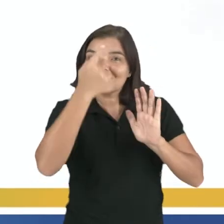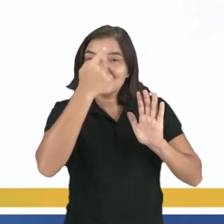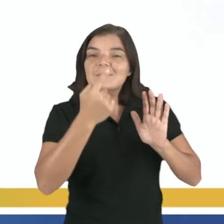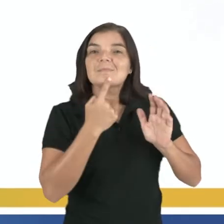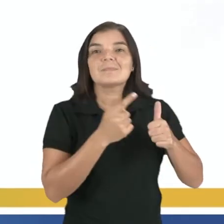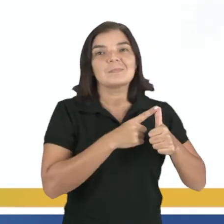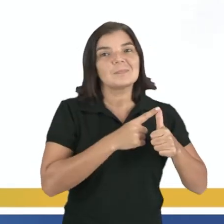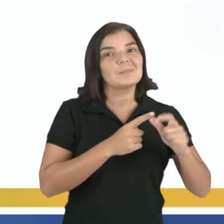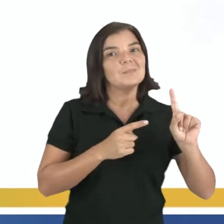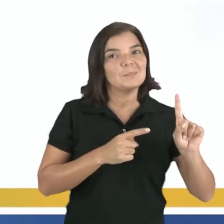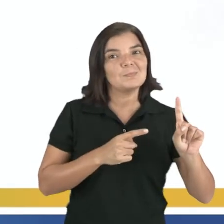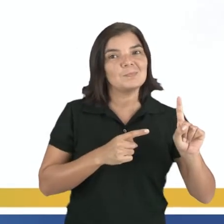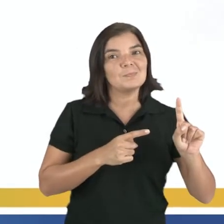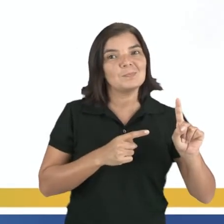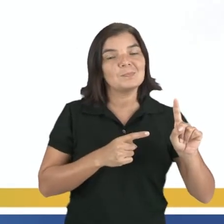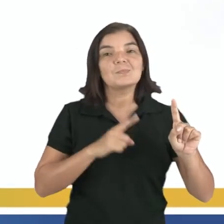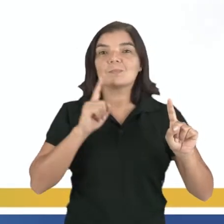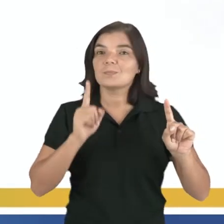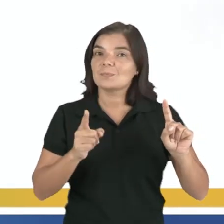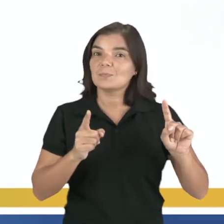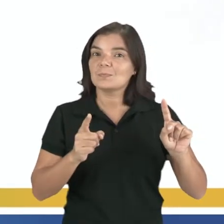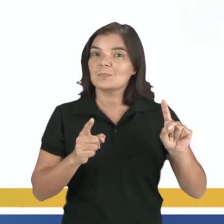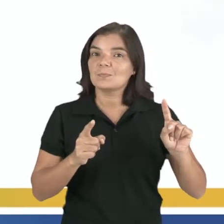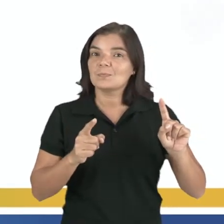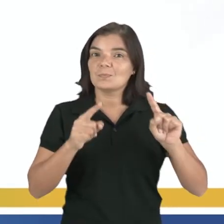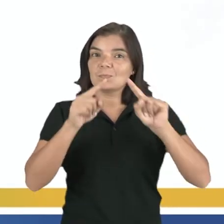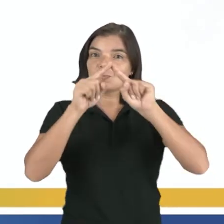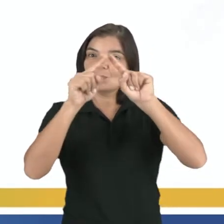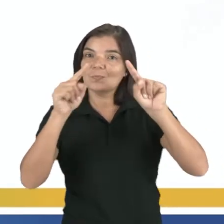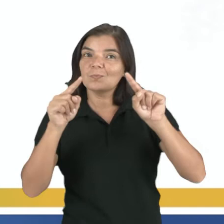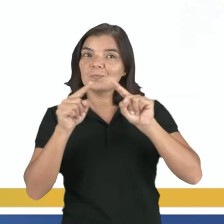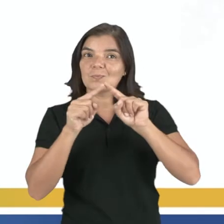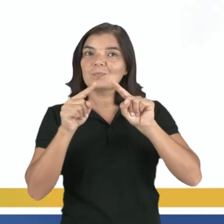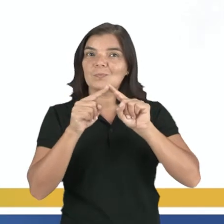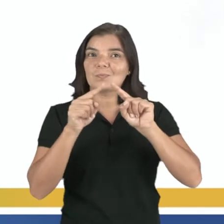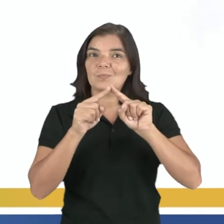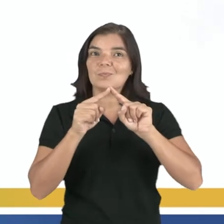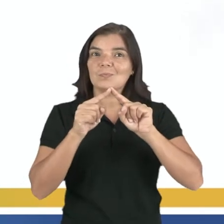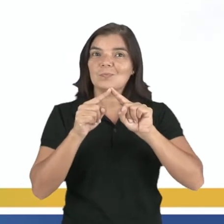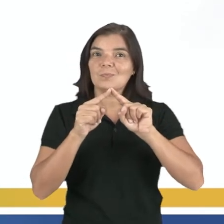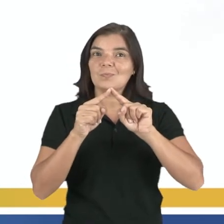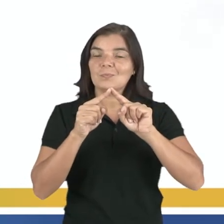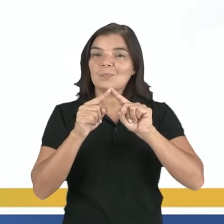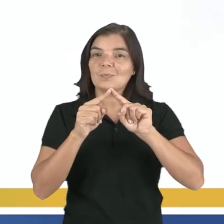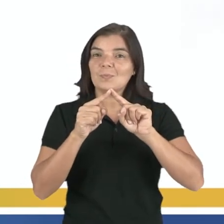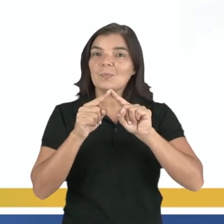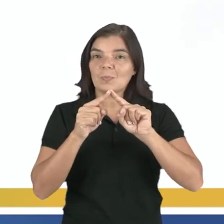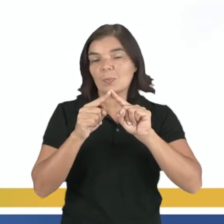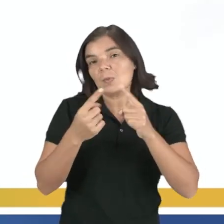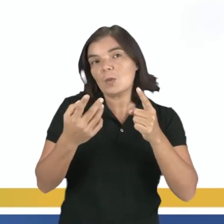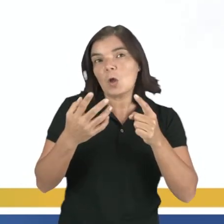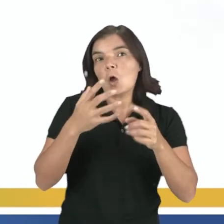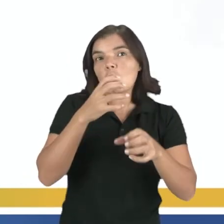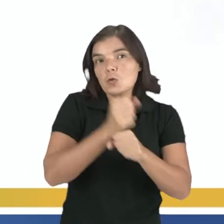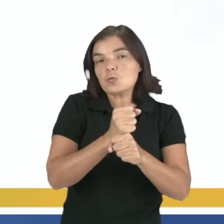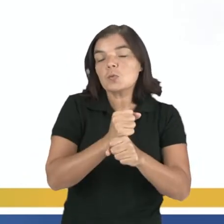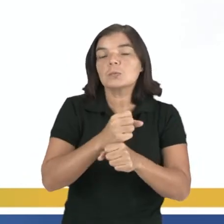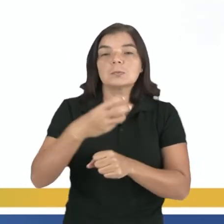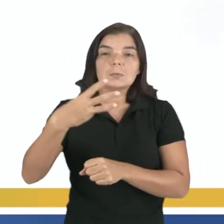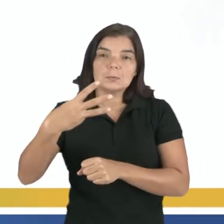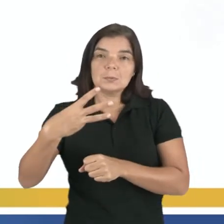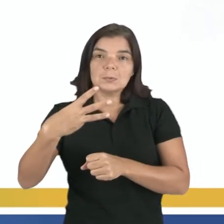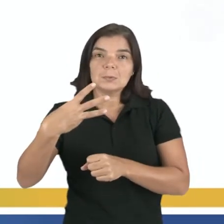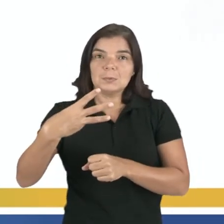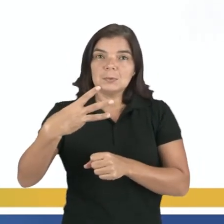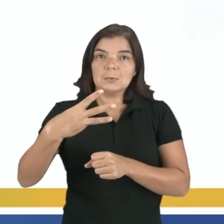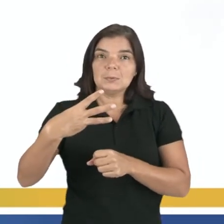primeira eu tenho 1, na segunda eu tenho uma linha com 2 e em cima uma linha com 1, 2 mais 1. Na terceira eu